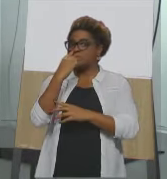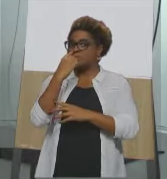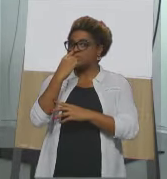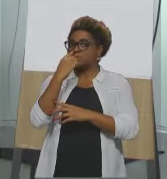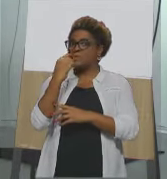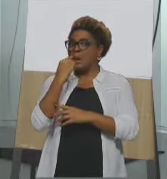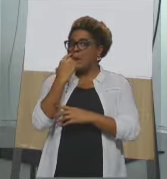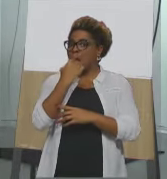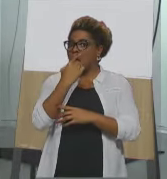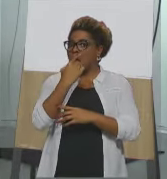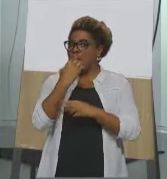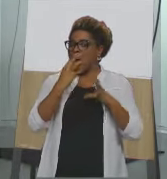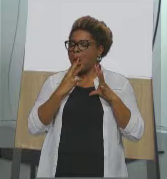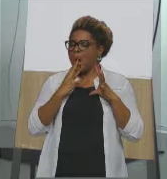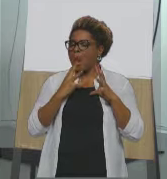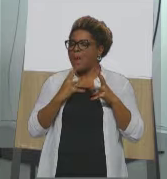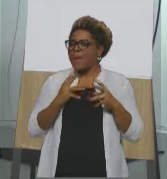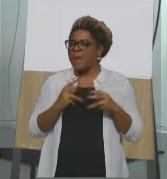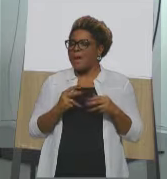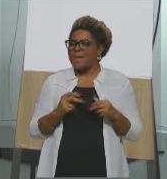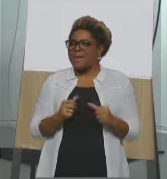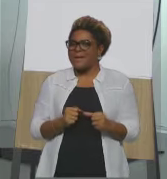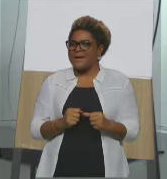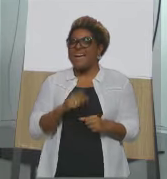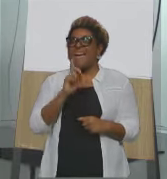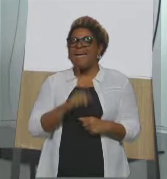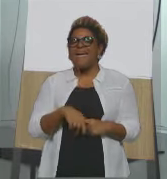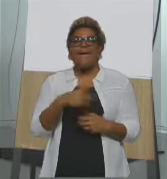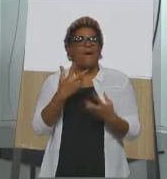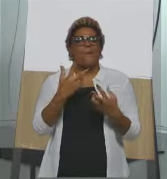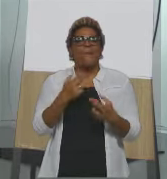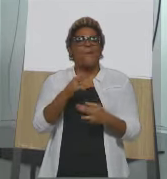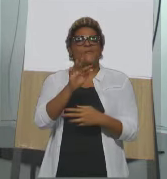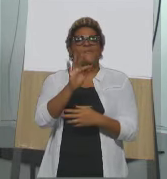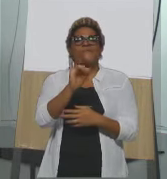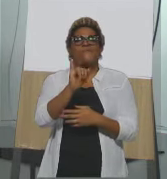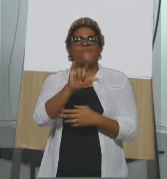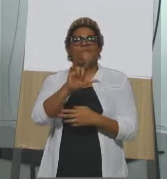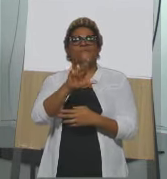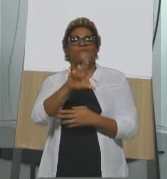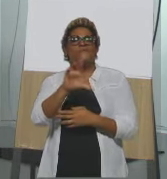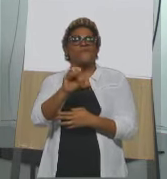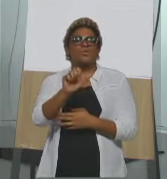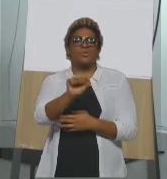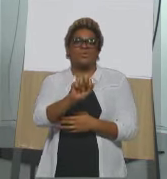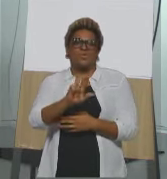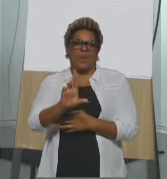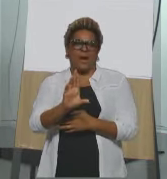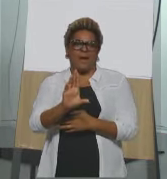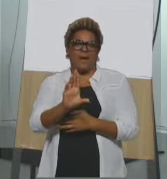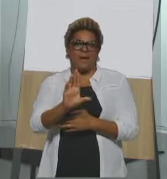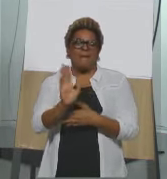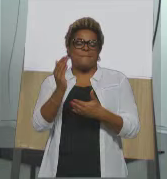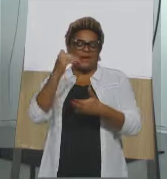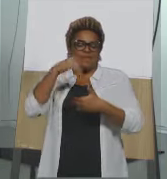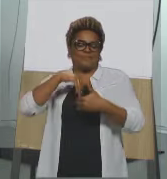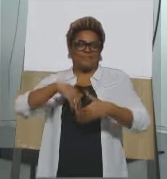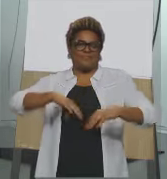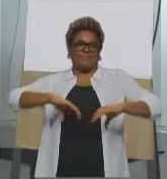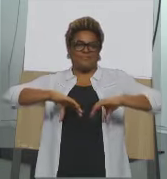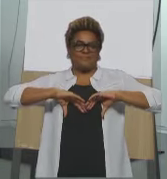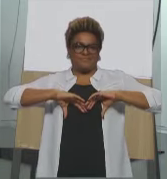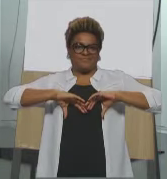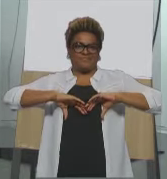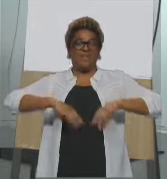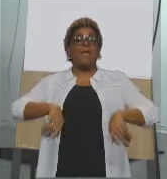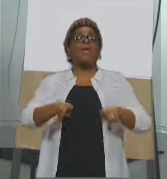vai purificar. Eles são os filtros do ar. Filtra o ar para ir até os pulmões. Nós temos os vasos